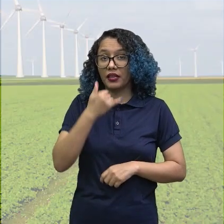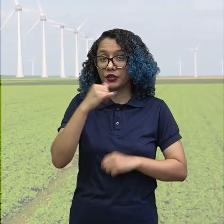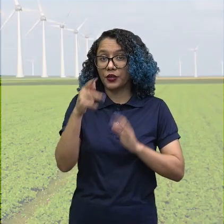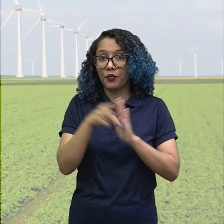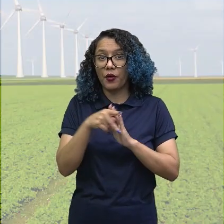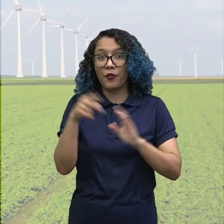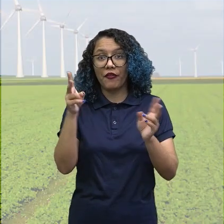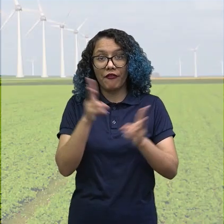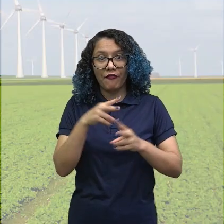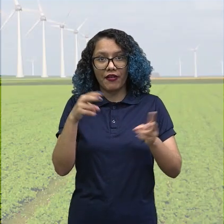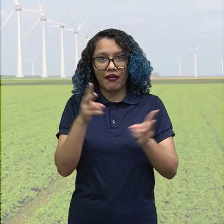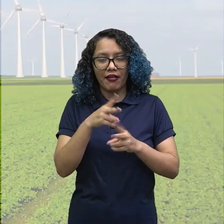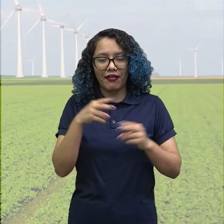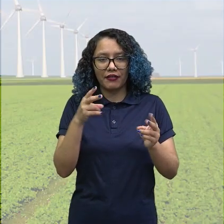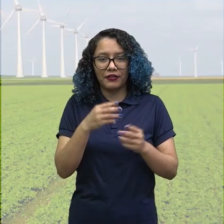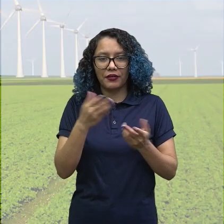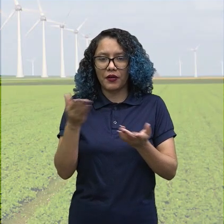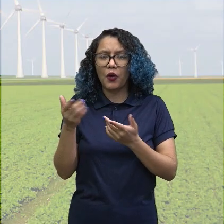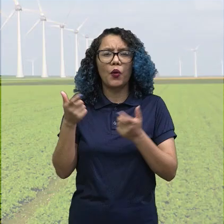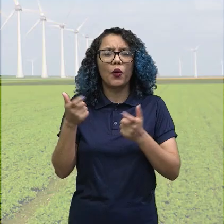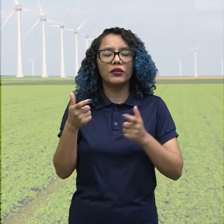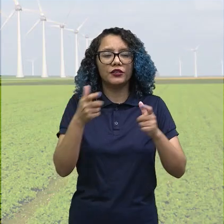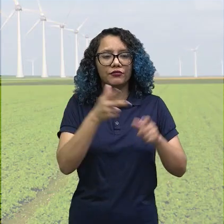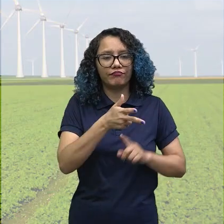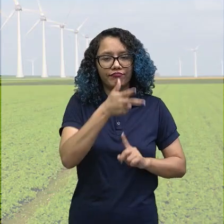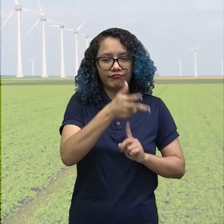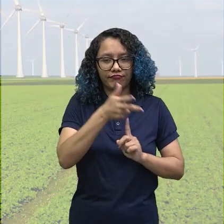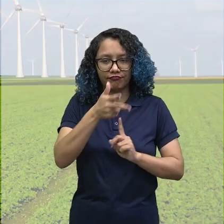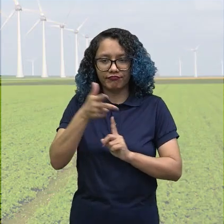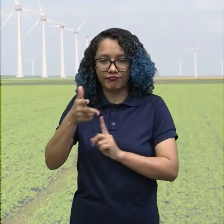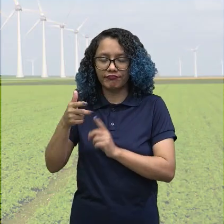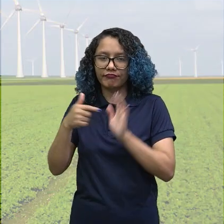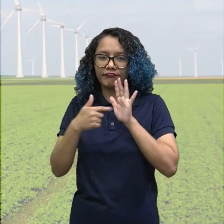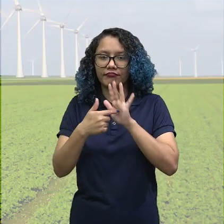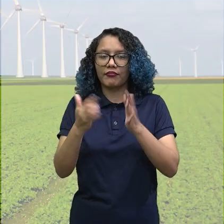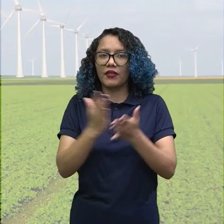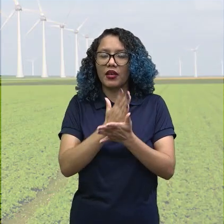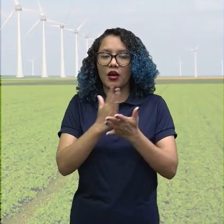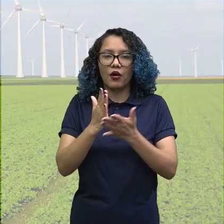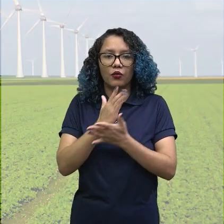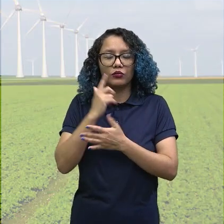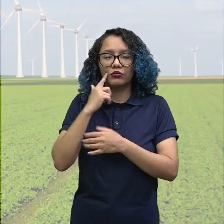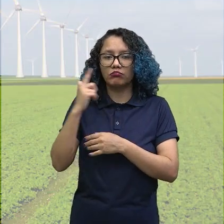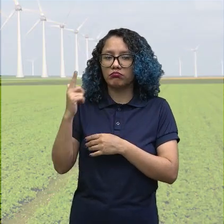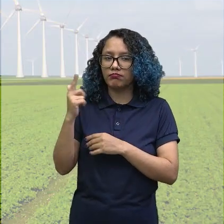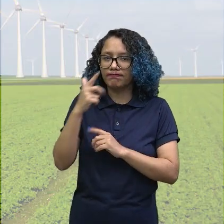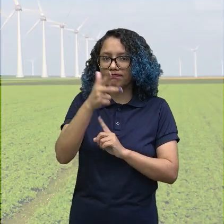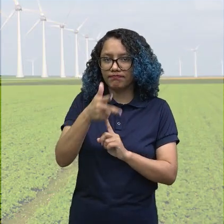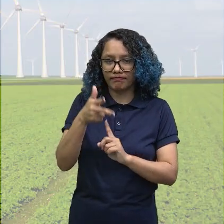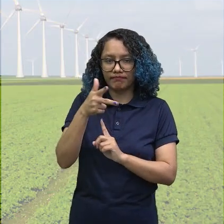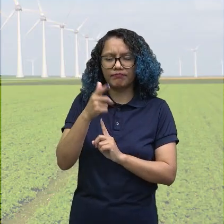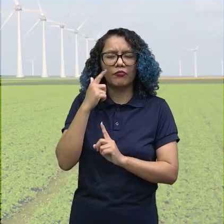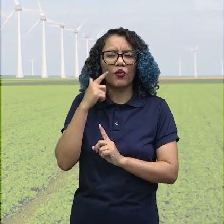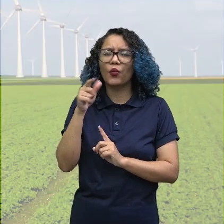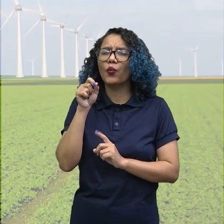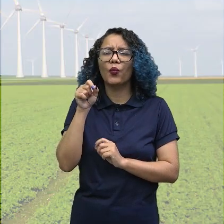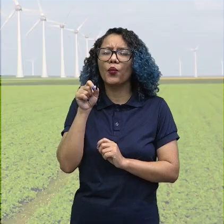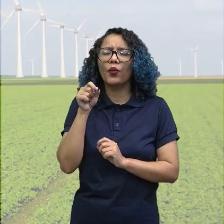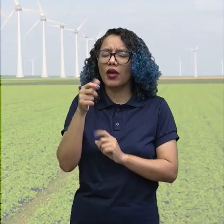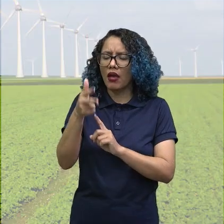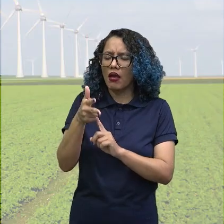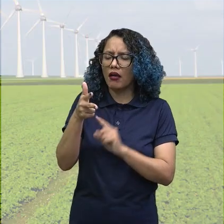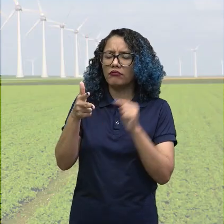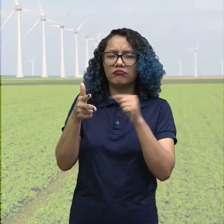Eu estou aqui, então, agora num parque eólico, mostrando alguns aerogeradores que estão aqui atrás de mim. Esses aerogeradores,